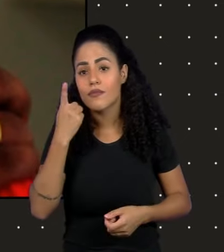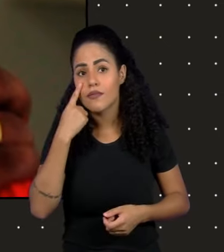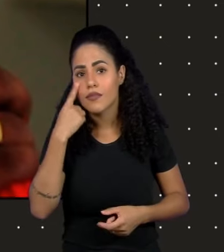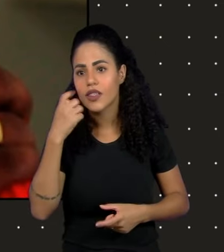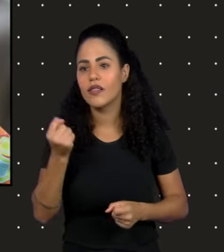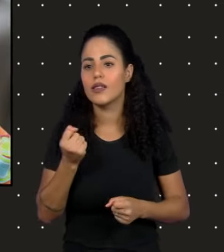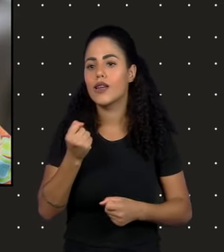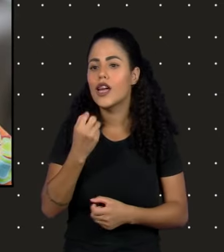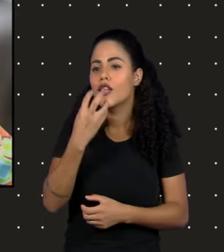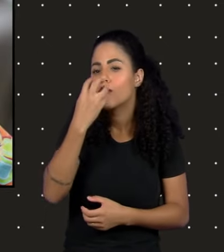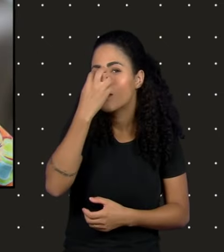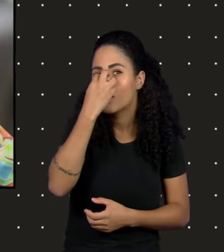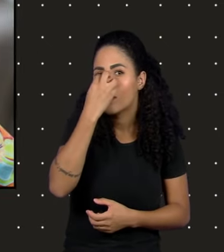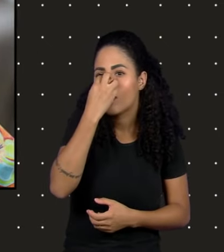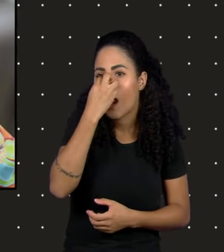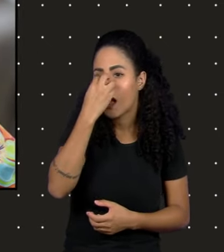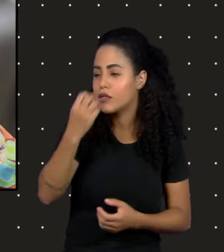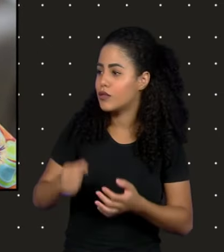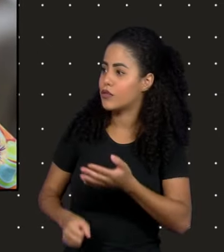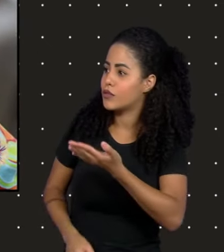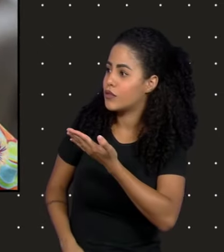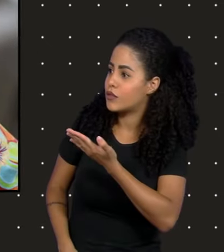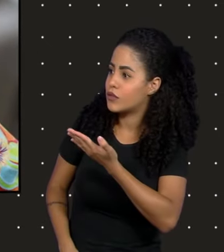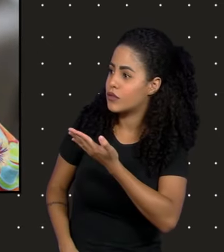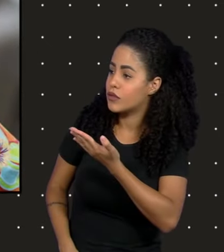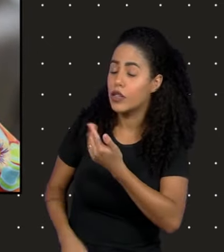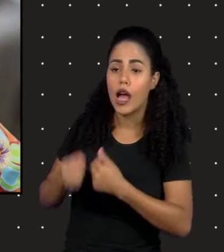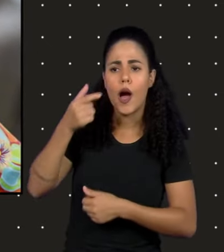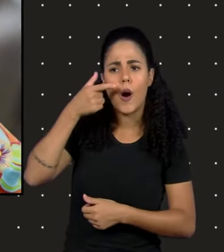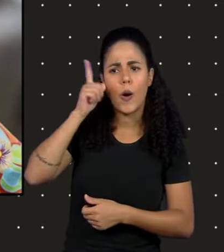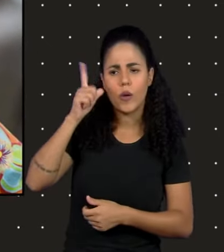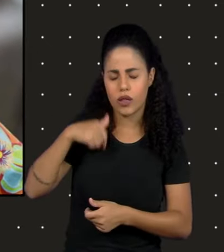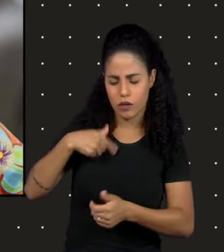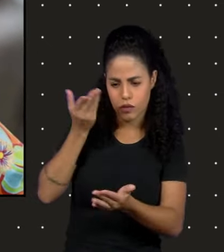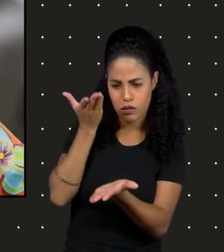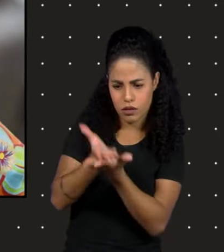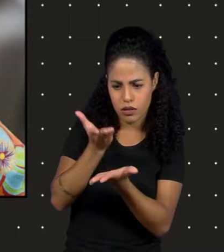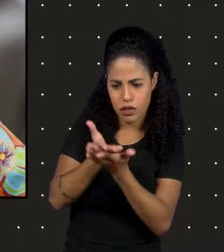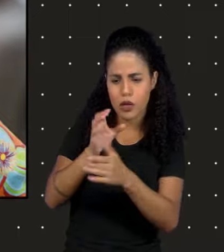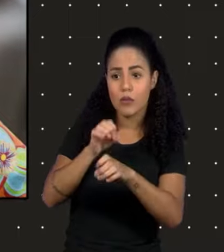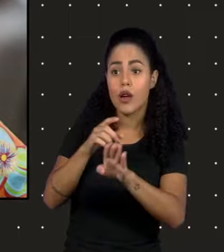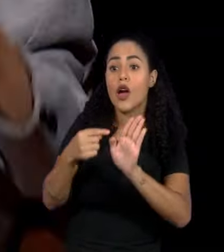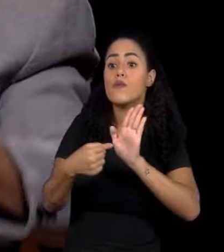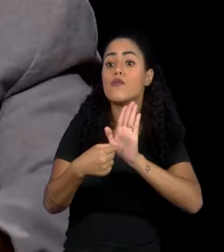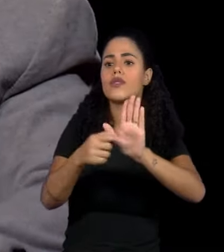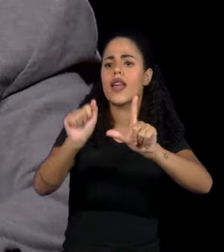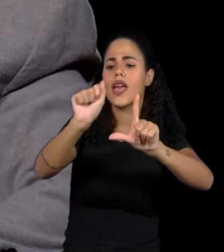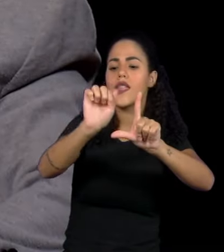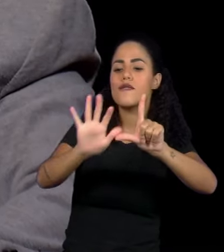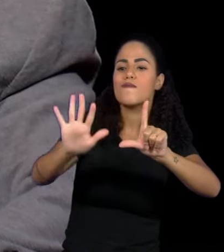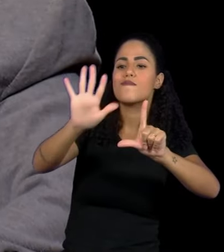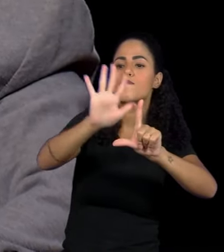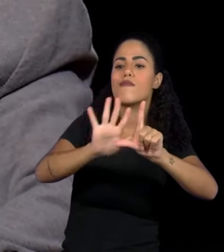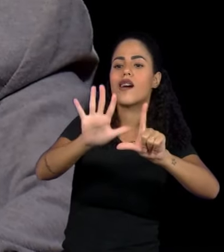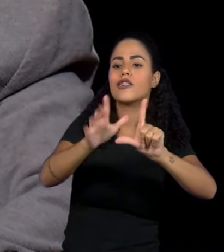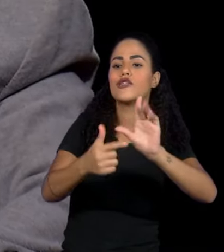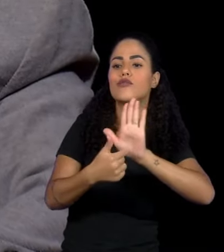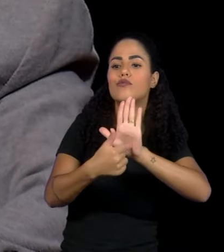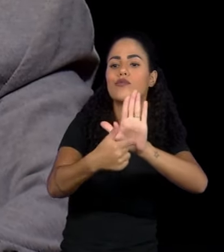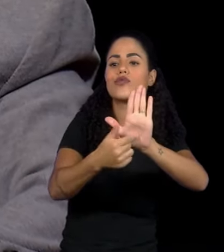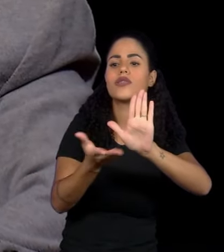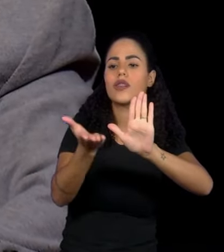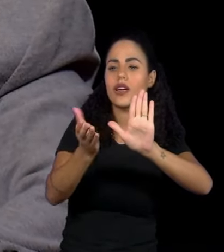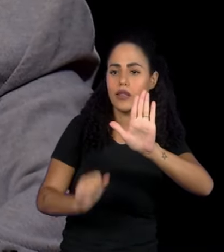palhaços das folias de reis. Ontem eu estava até dando uma aula, acho, e eu mostrei a figura de um marungo da folia de